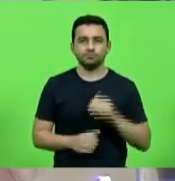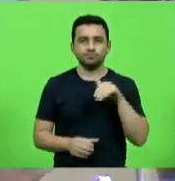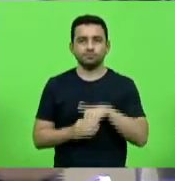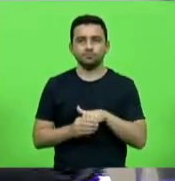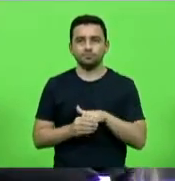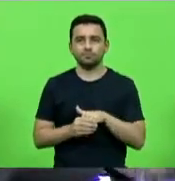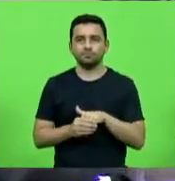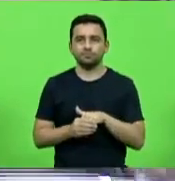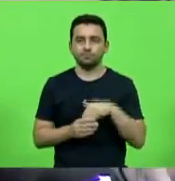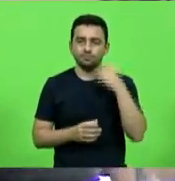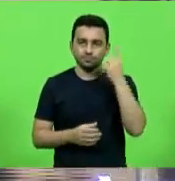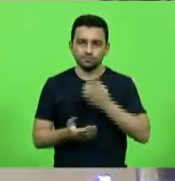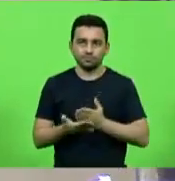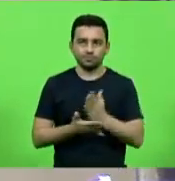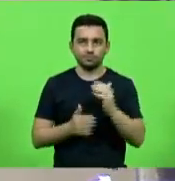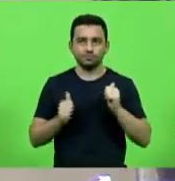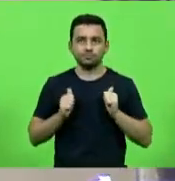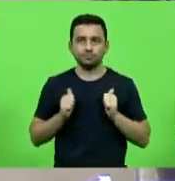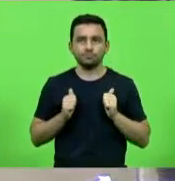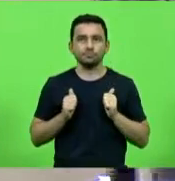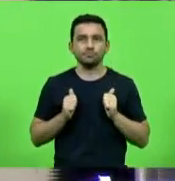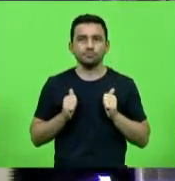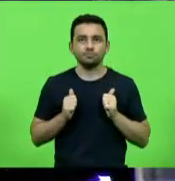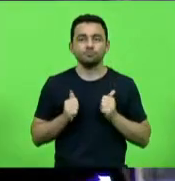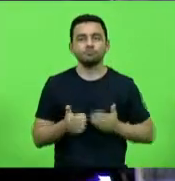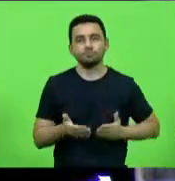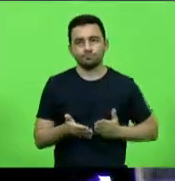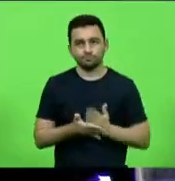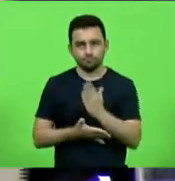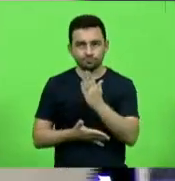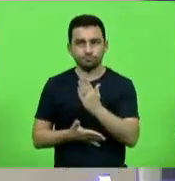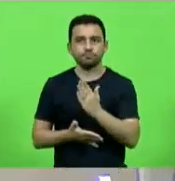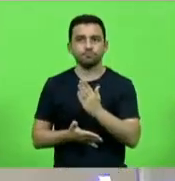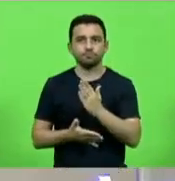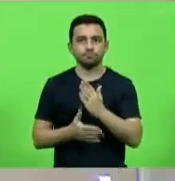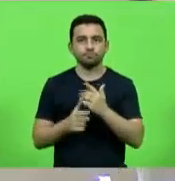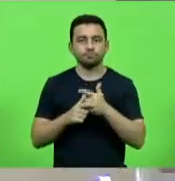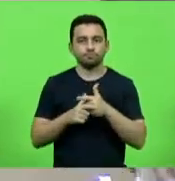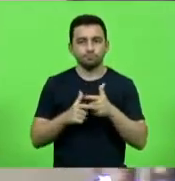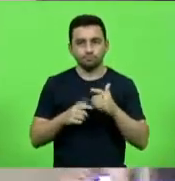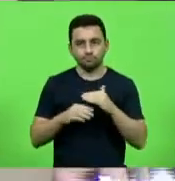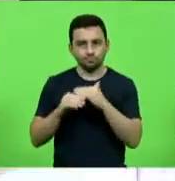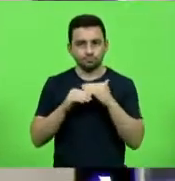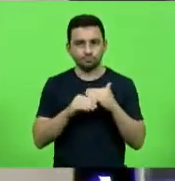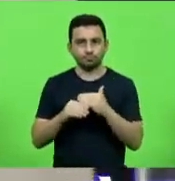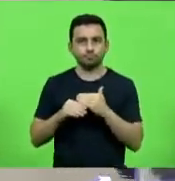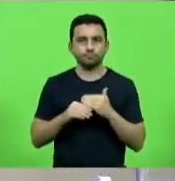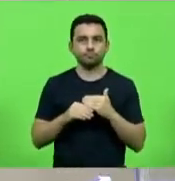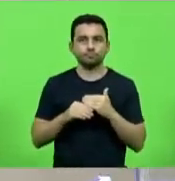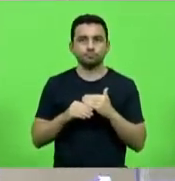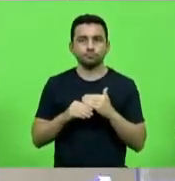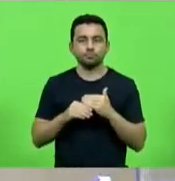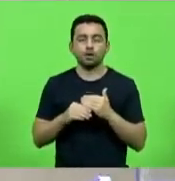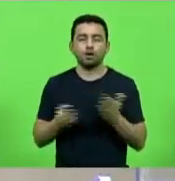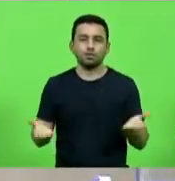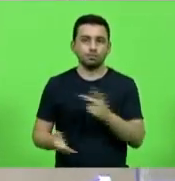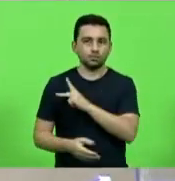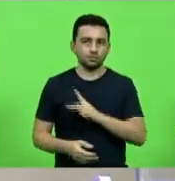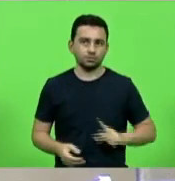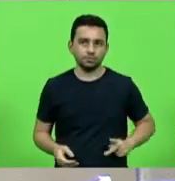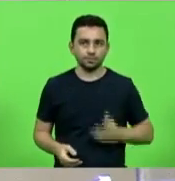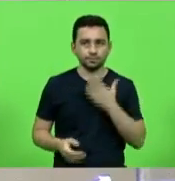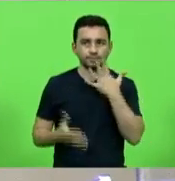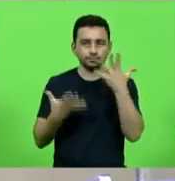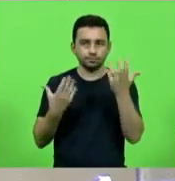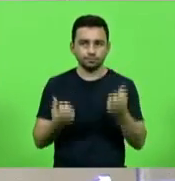deputados que aprovam, permaneçam como se encontram. Aprovado por unanimidade. Esta presidência comunica que defere os seguintes